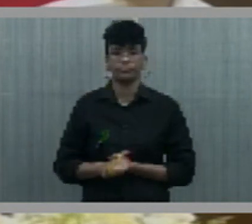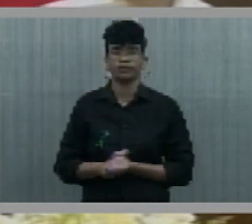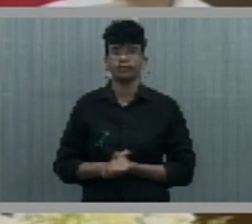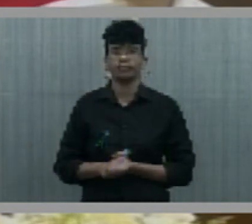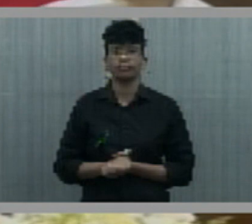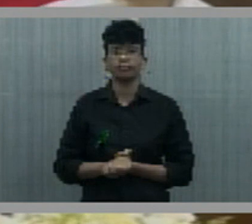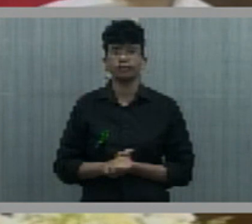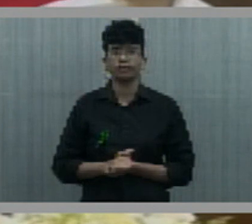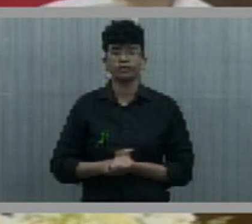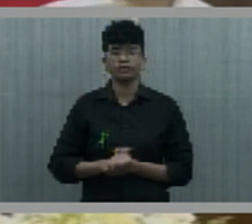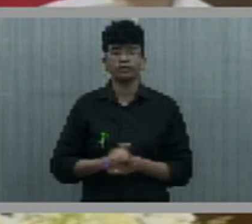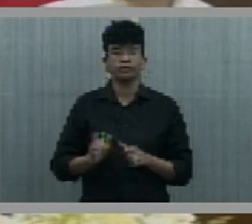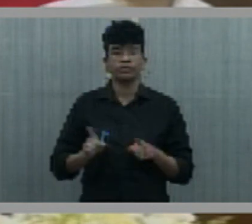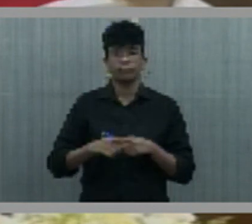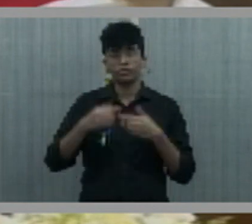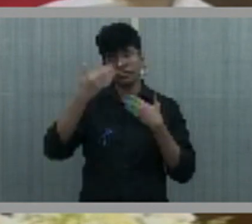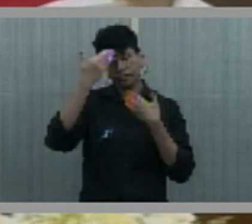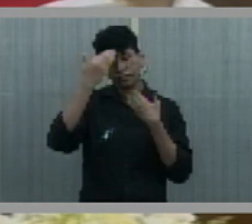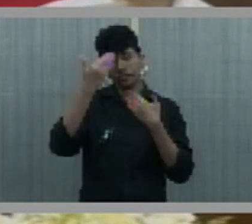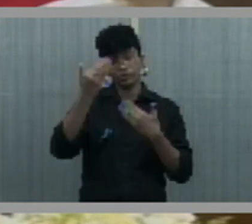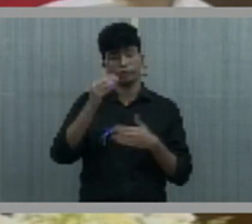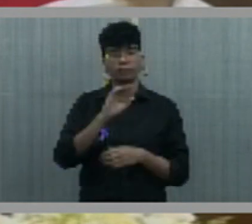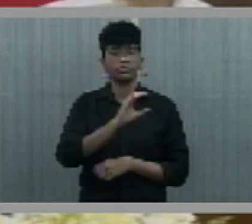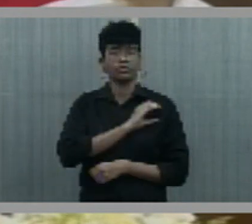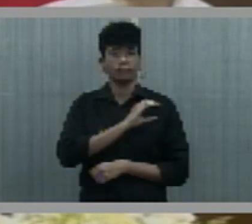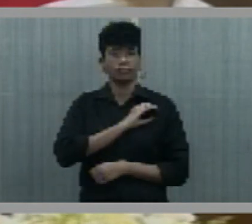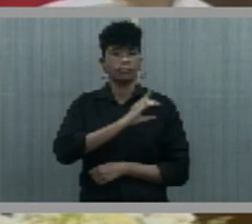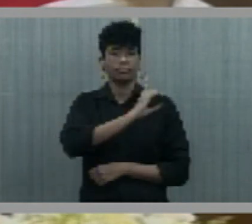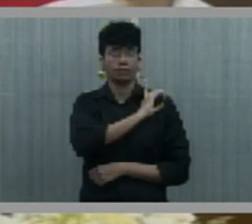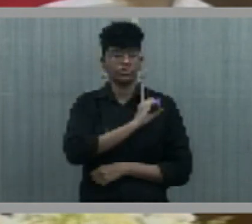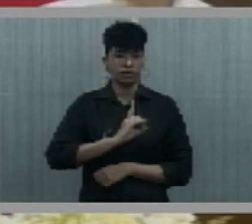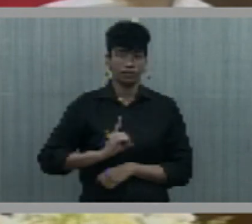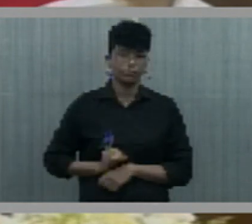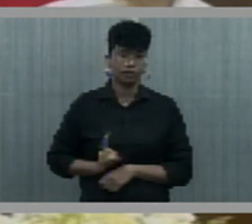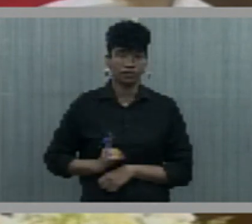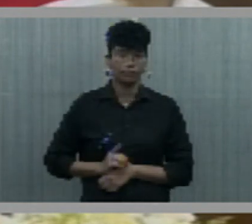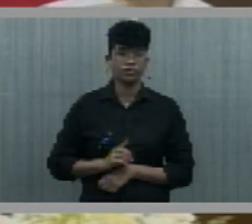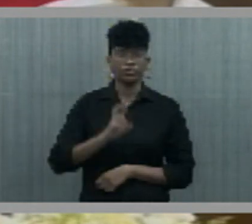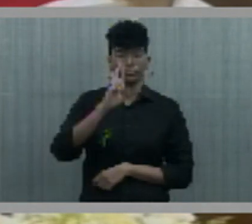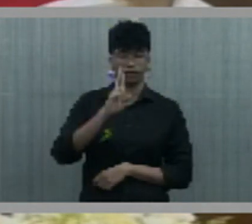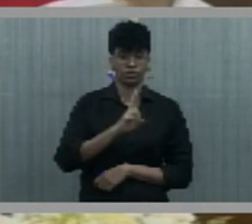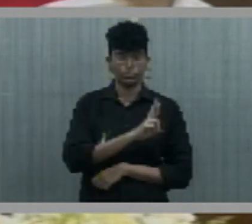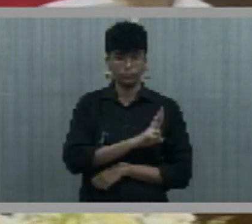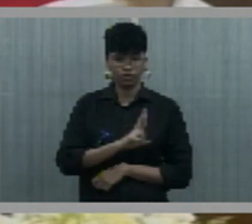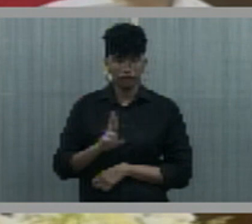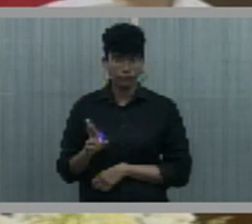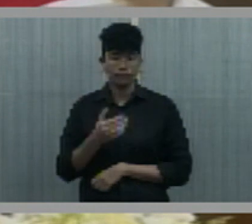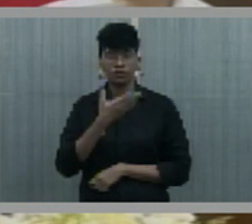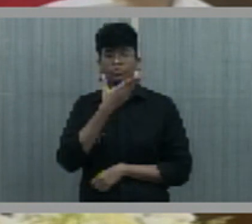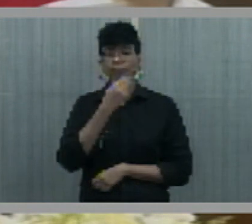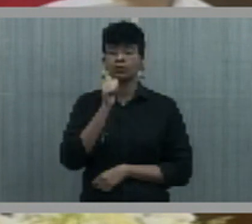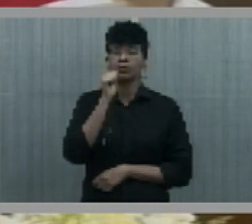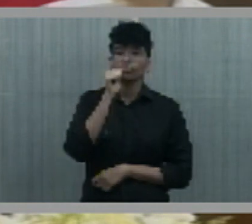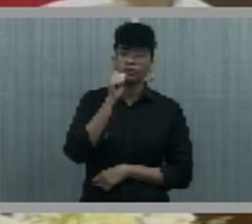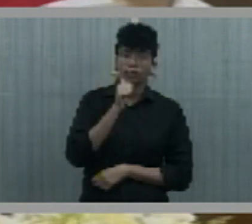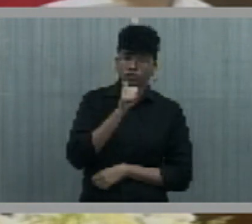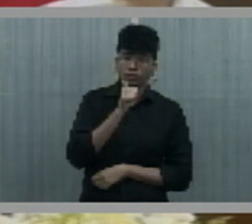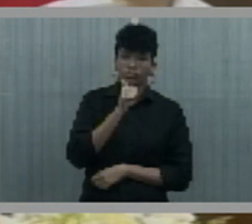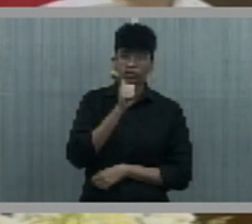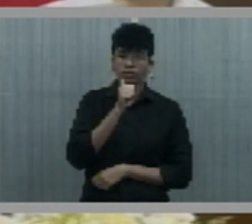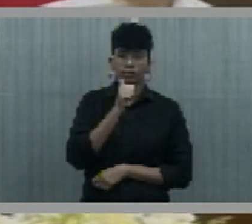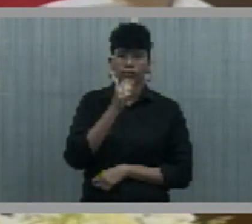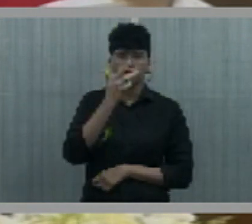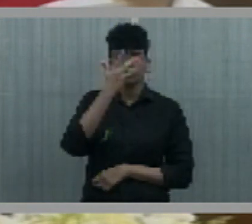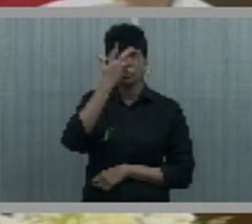Por fim, agradecemos a presença dos colegas deputados, dos religiosos e religiosas, dos